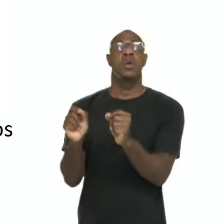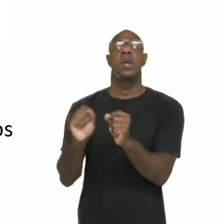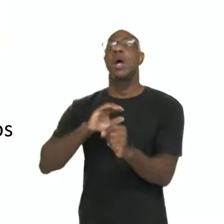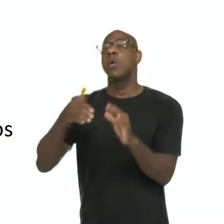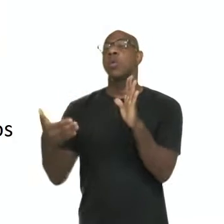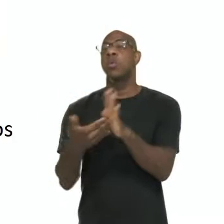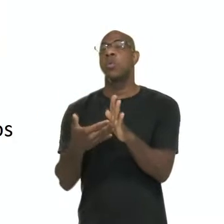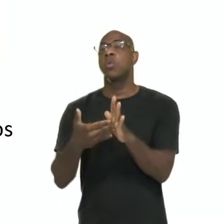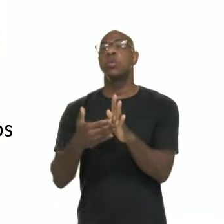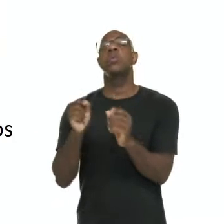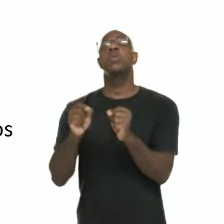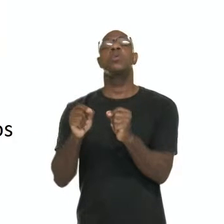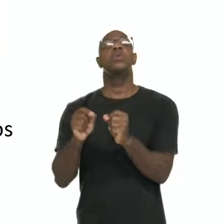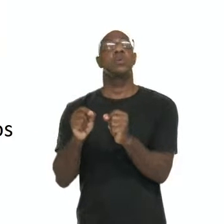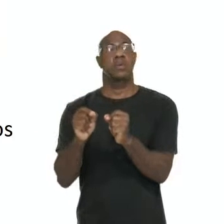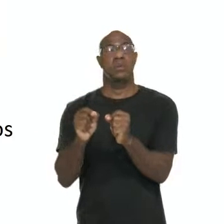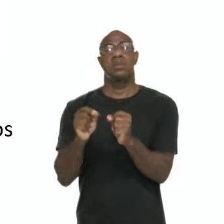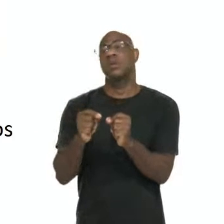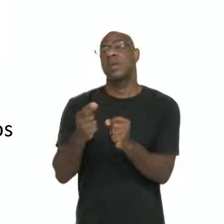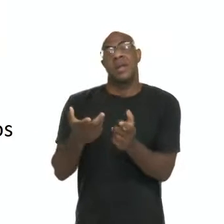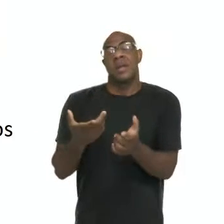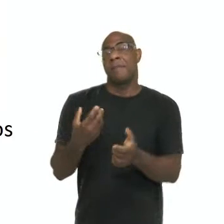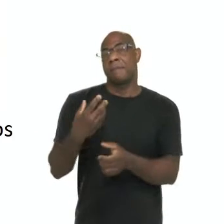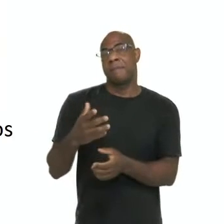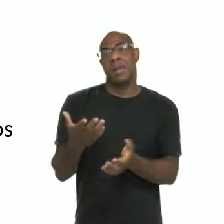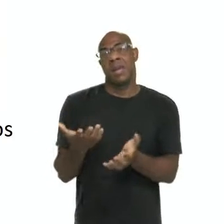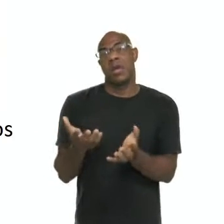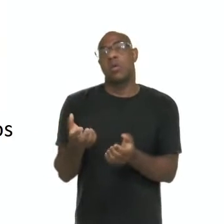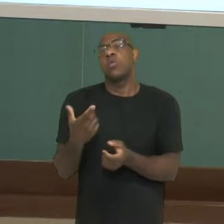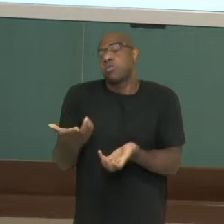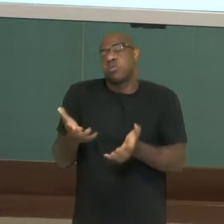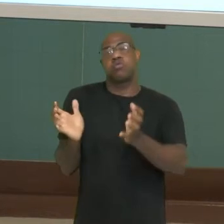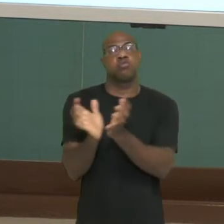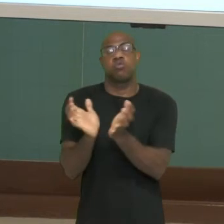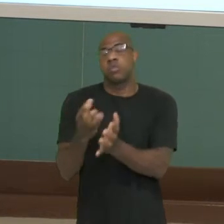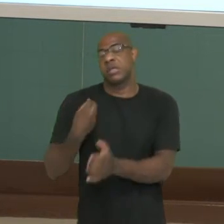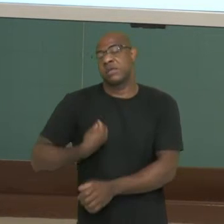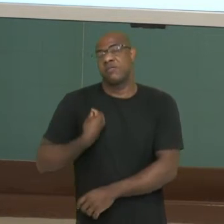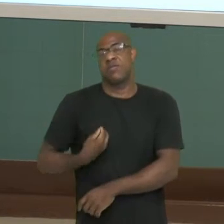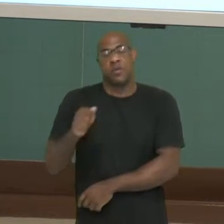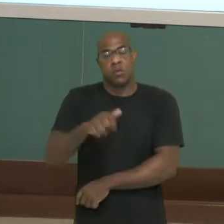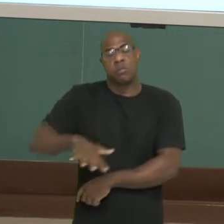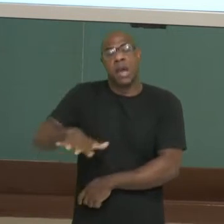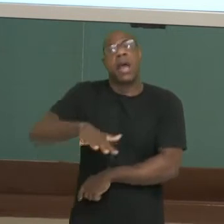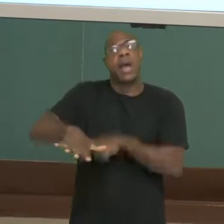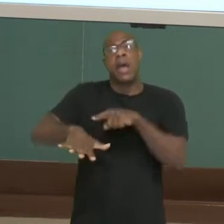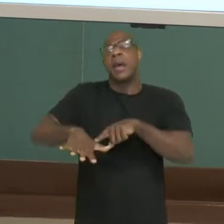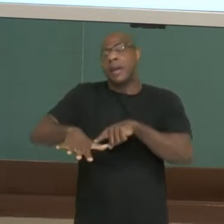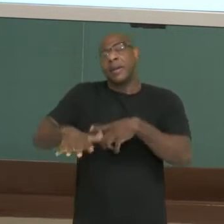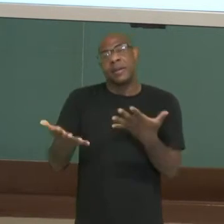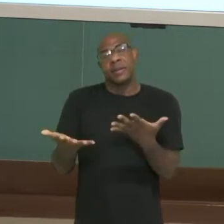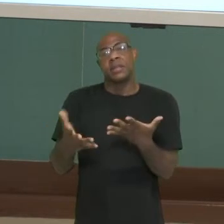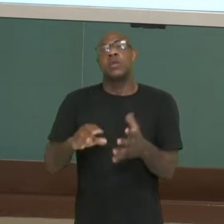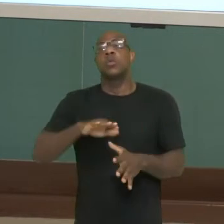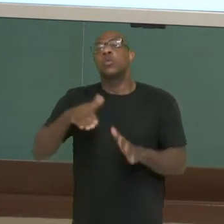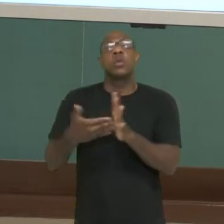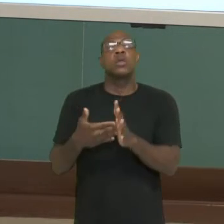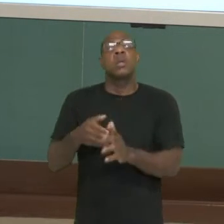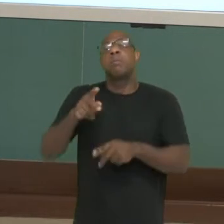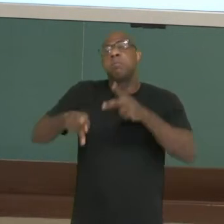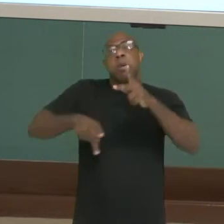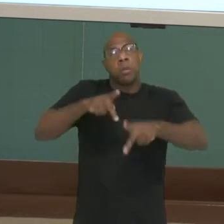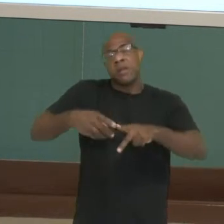todos os organismos que vivem em uma área, ou seja, todas as